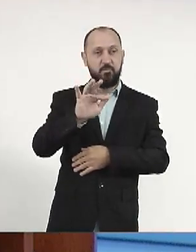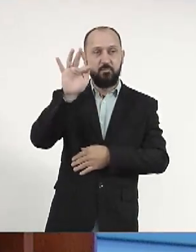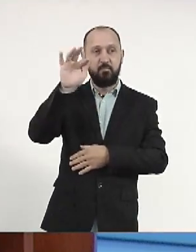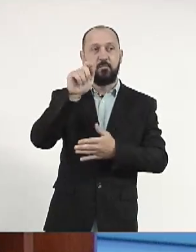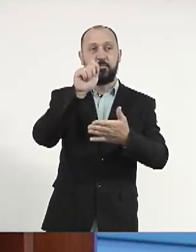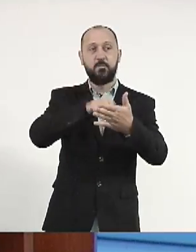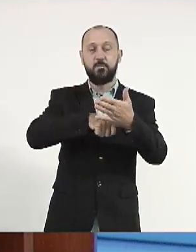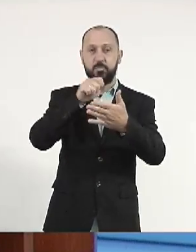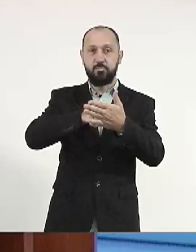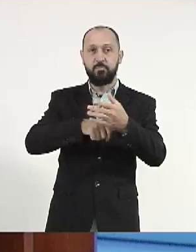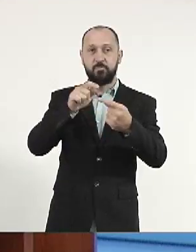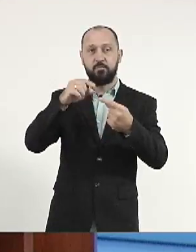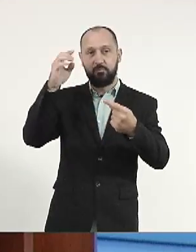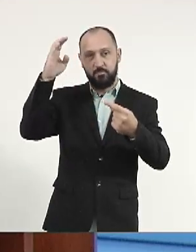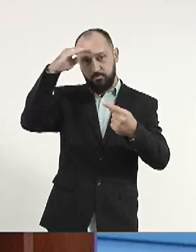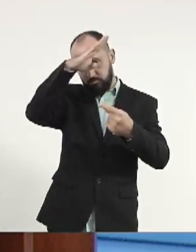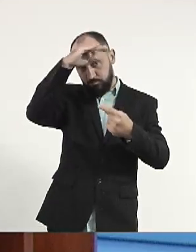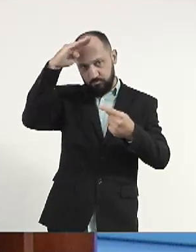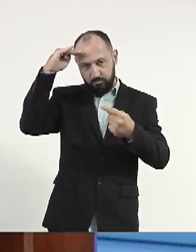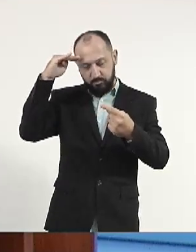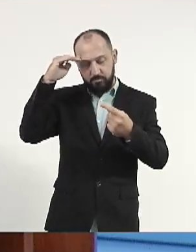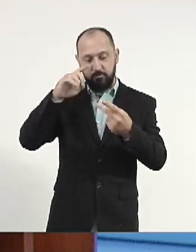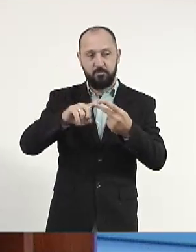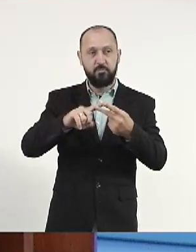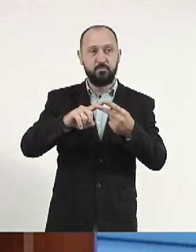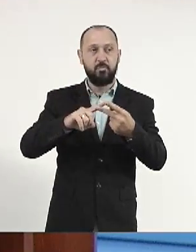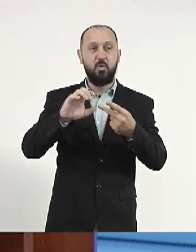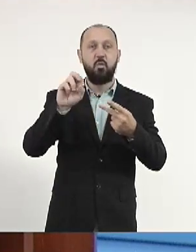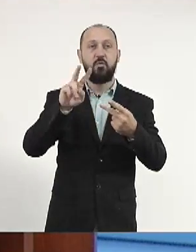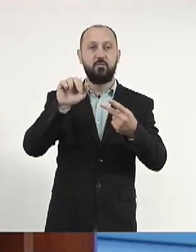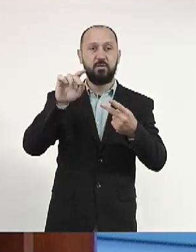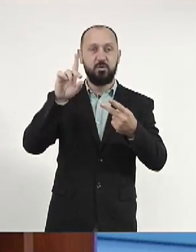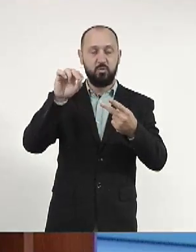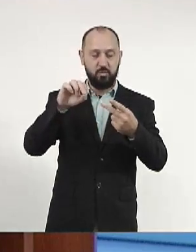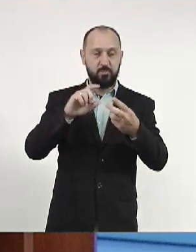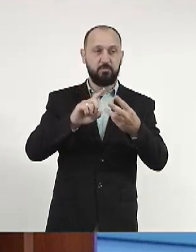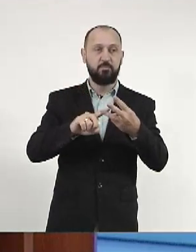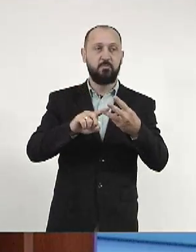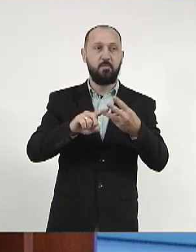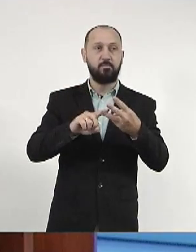assinaram. Beto Pereira, Luiz Ovando,